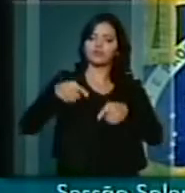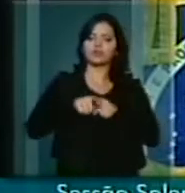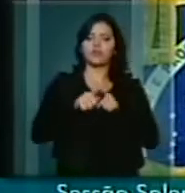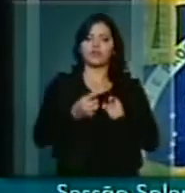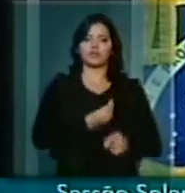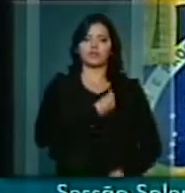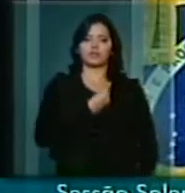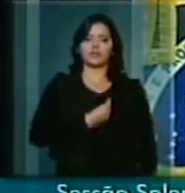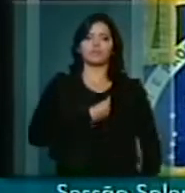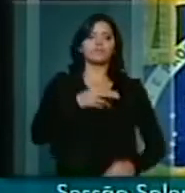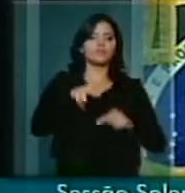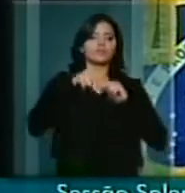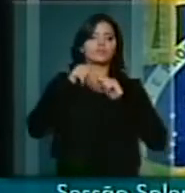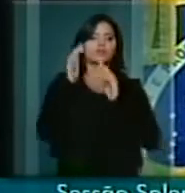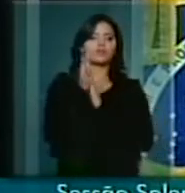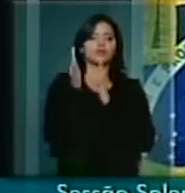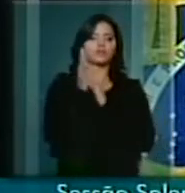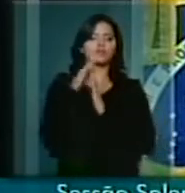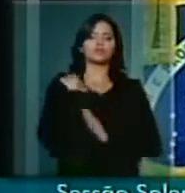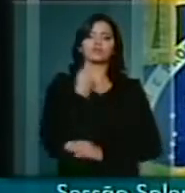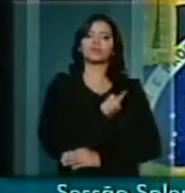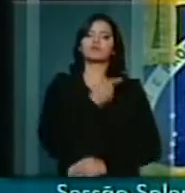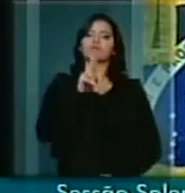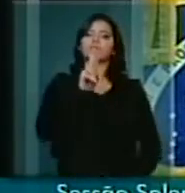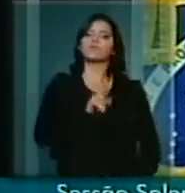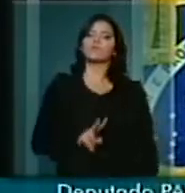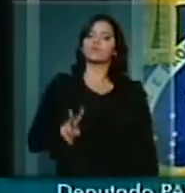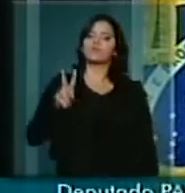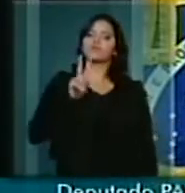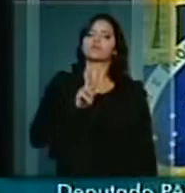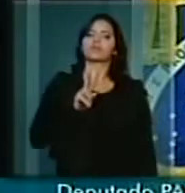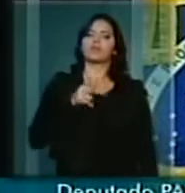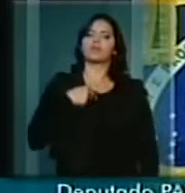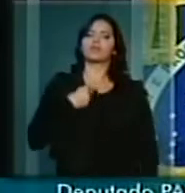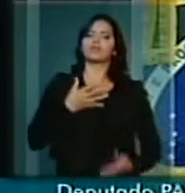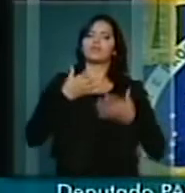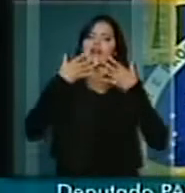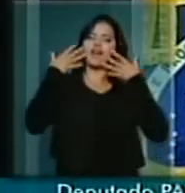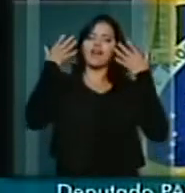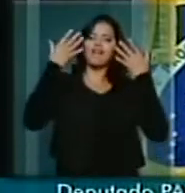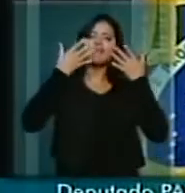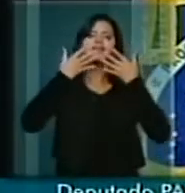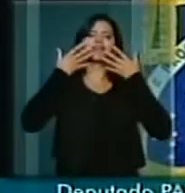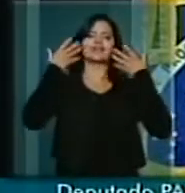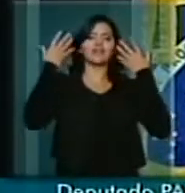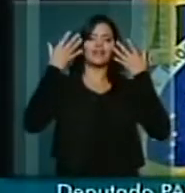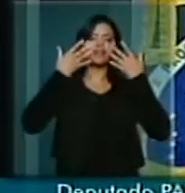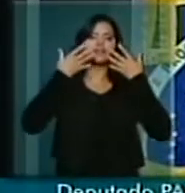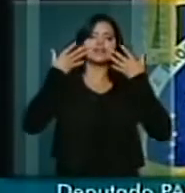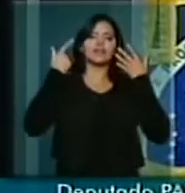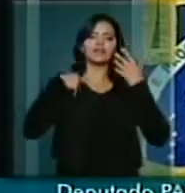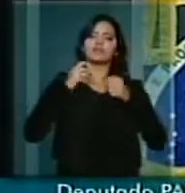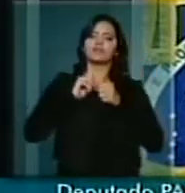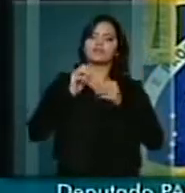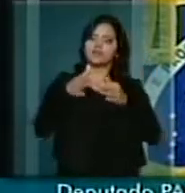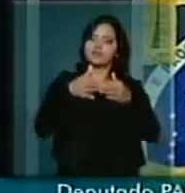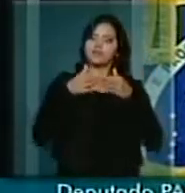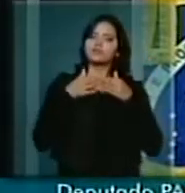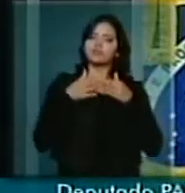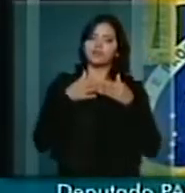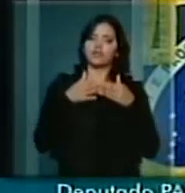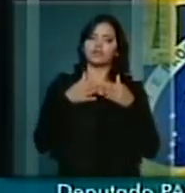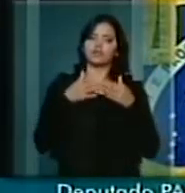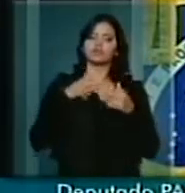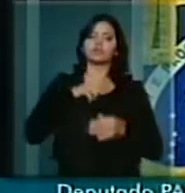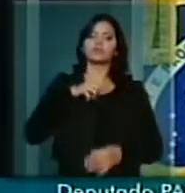vida. Por isso, parabéns à nossa universidade. É com muita alegria que fiz esse requerimento e